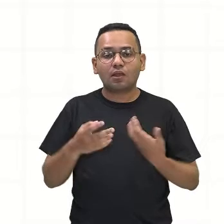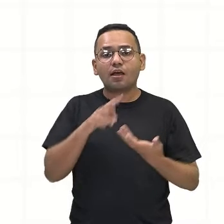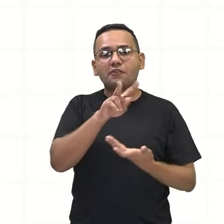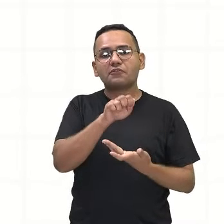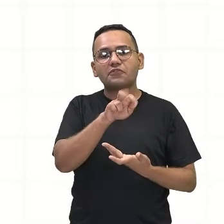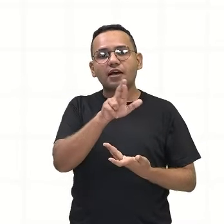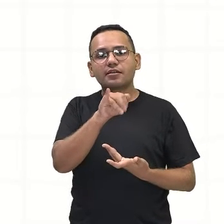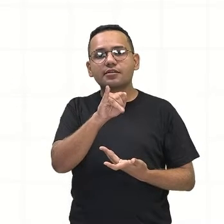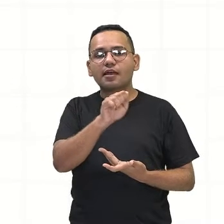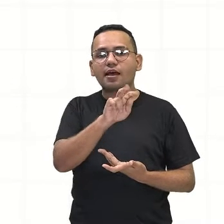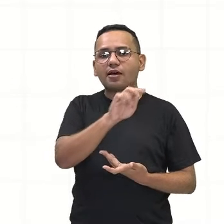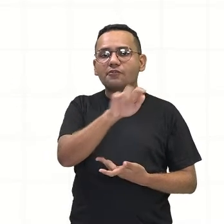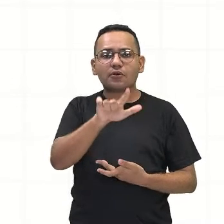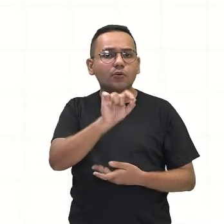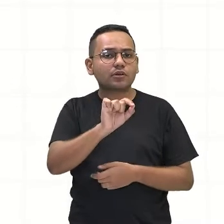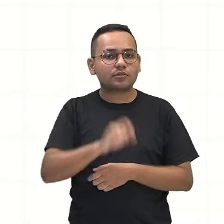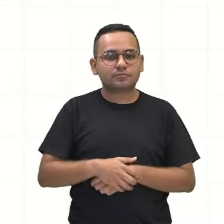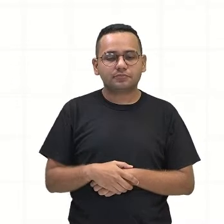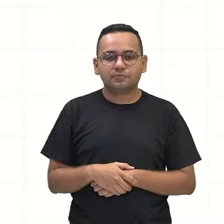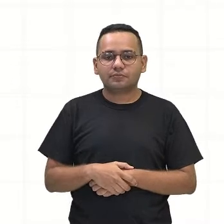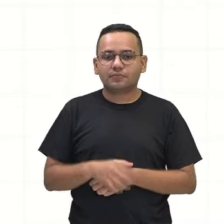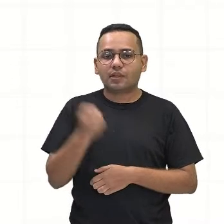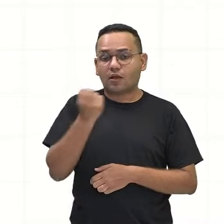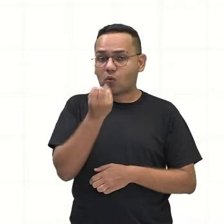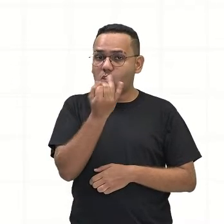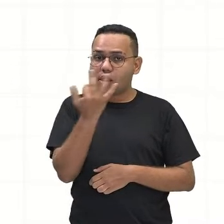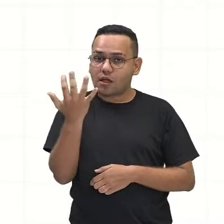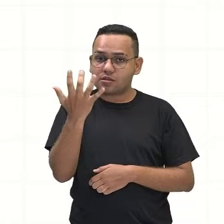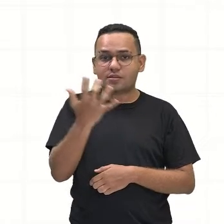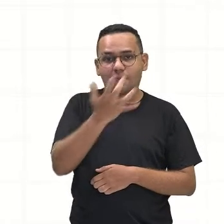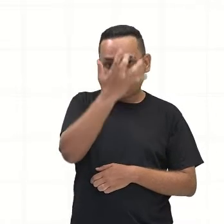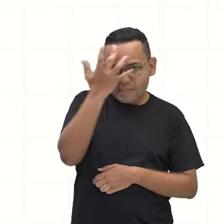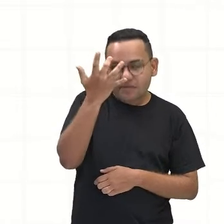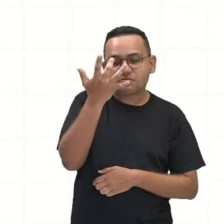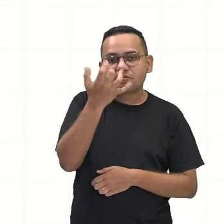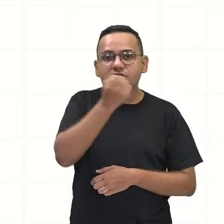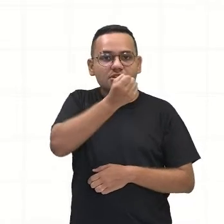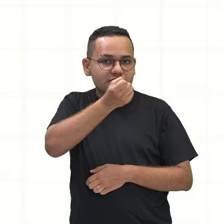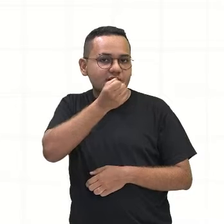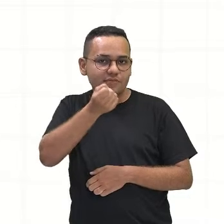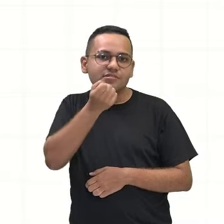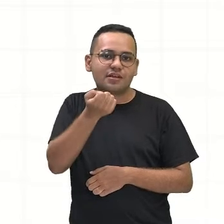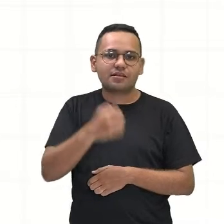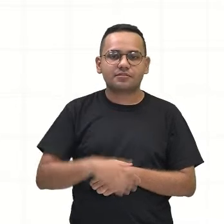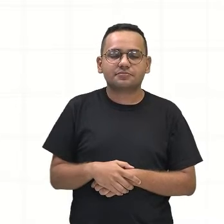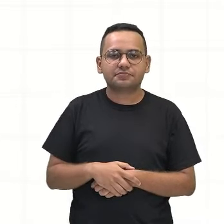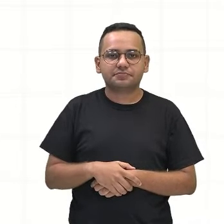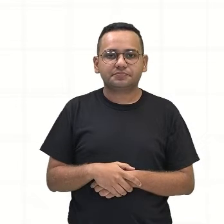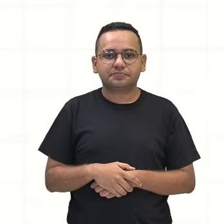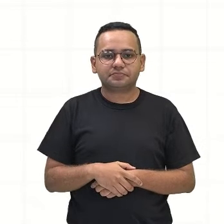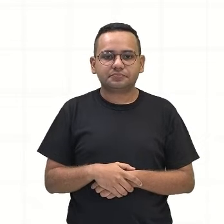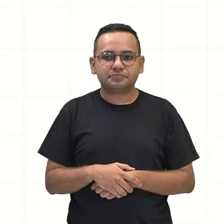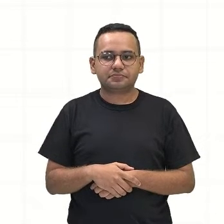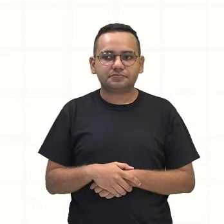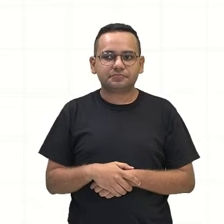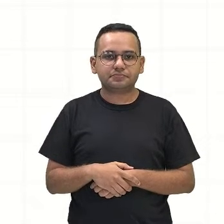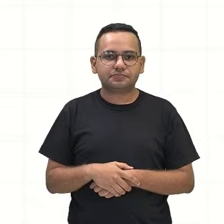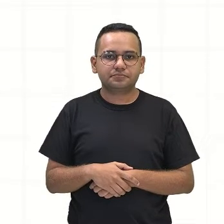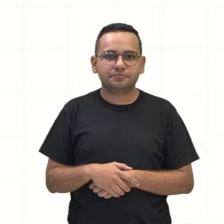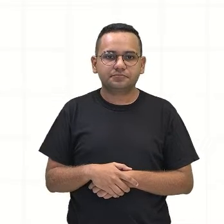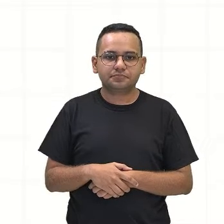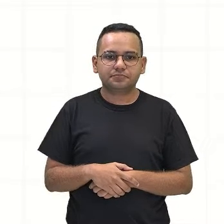A quantidade de, né, no caso aqui dos entrevistados, que foram os professores aqui do